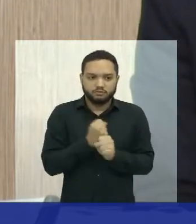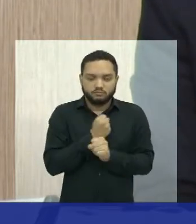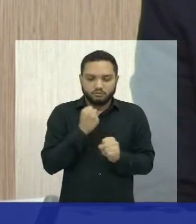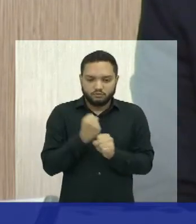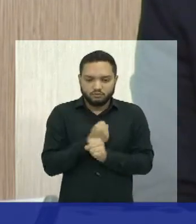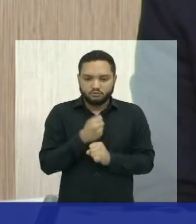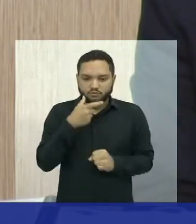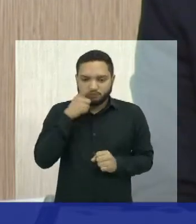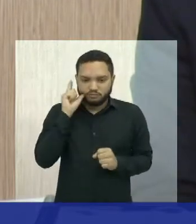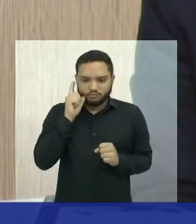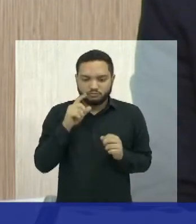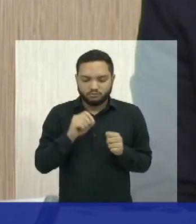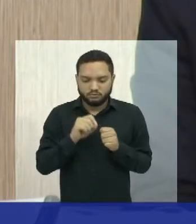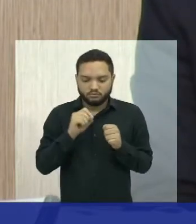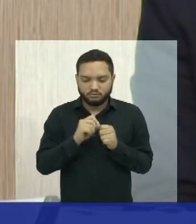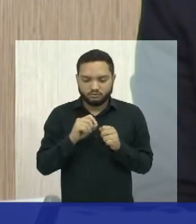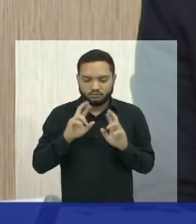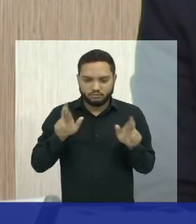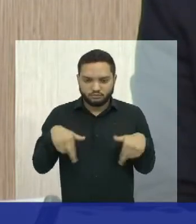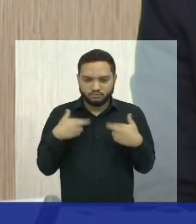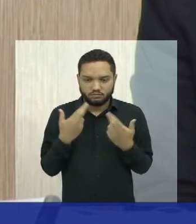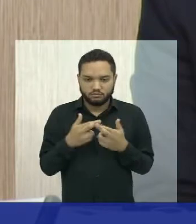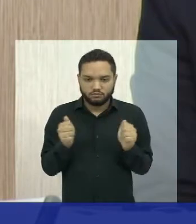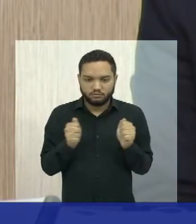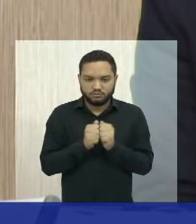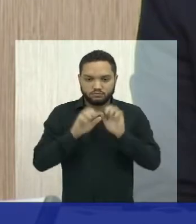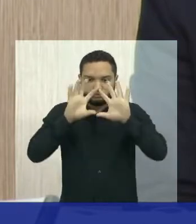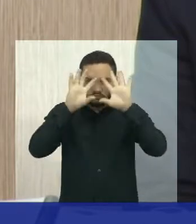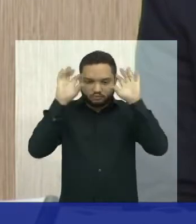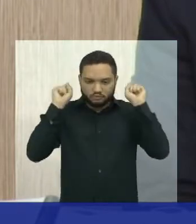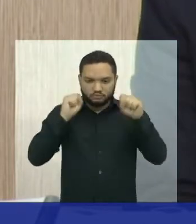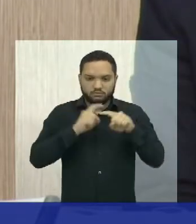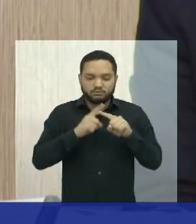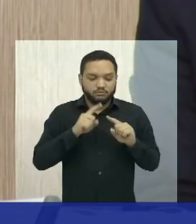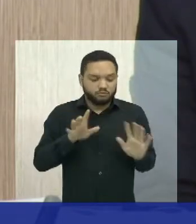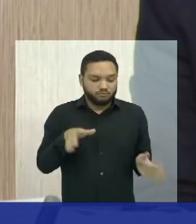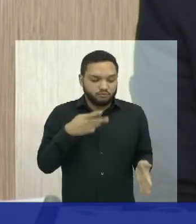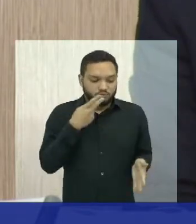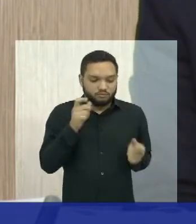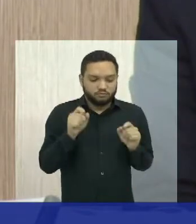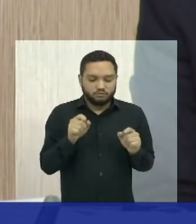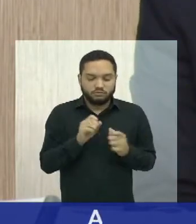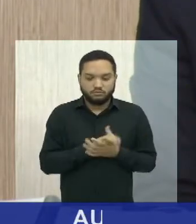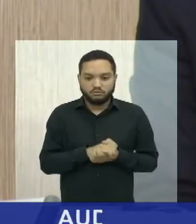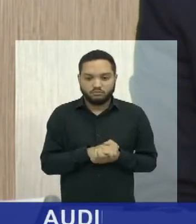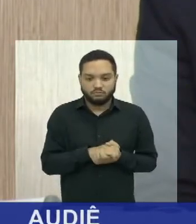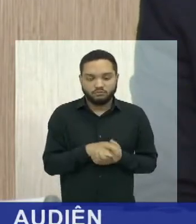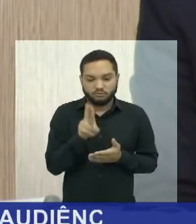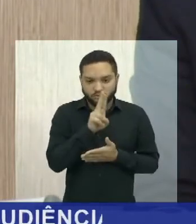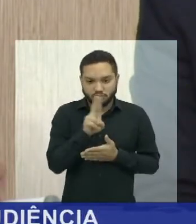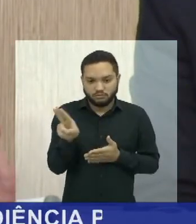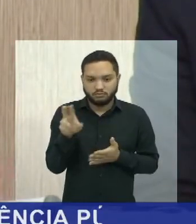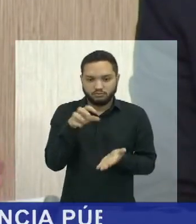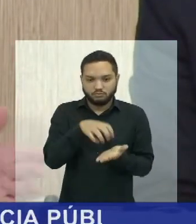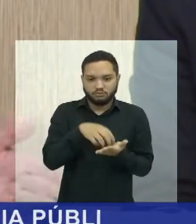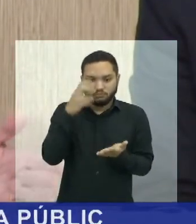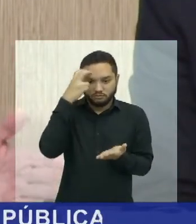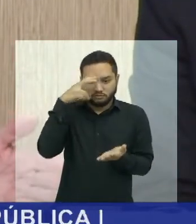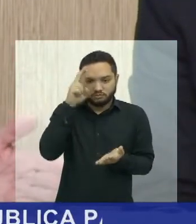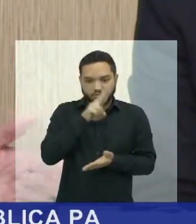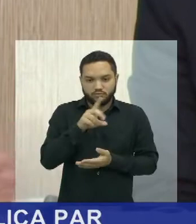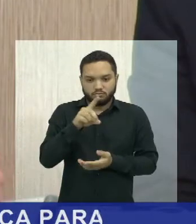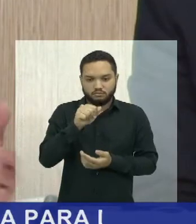estivemos reunidos com parte do conselho, porque eles já foram dizer que querem que o nome do Centro Cultural seja